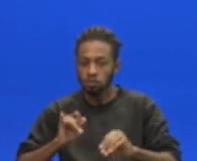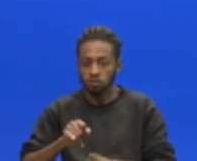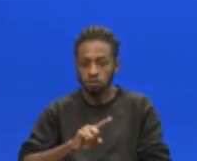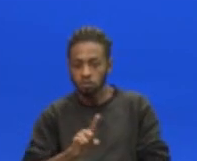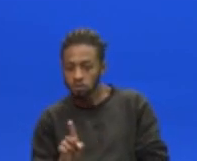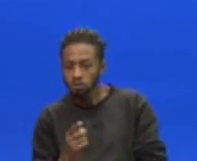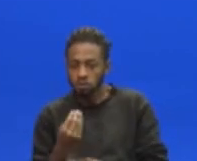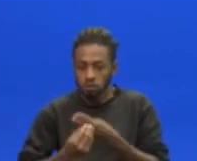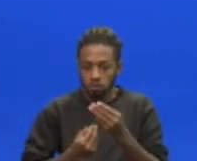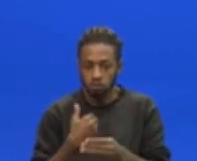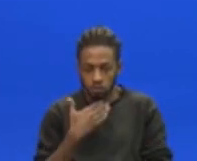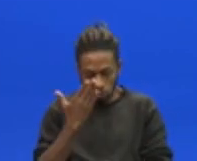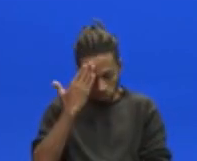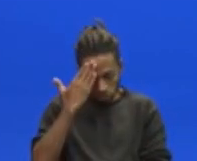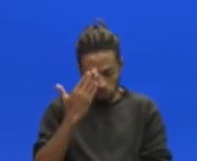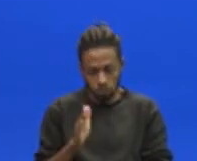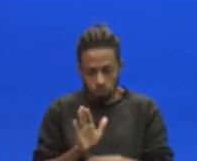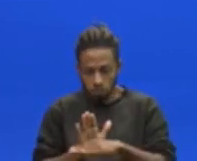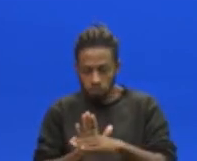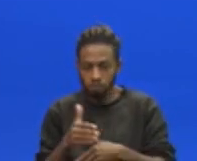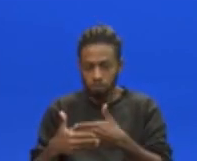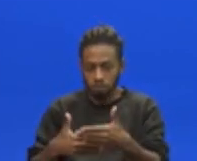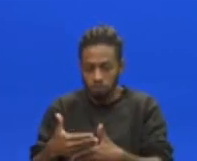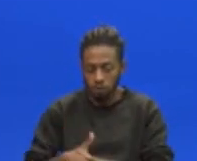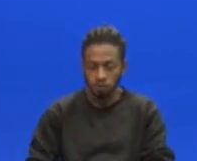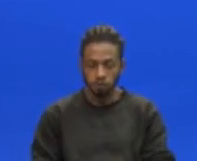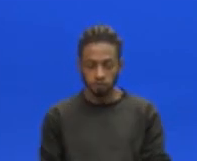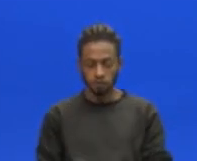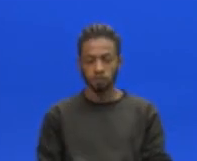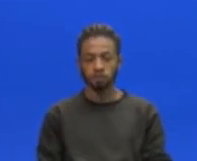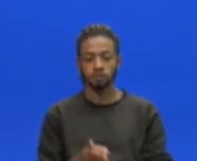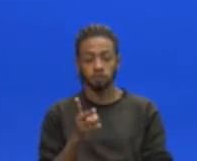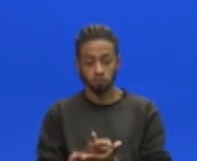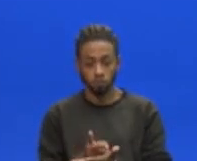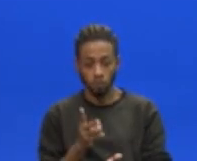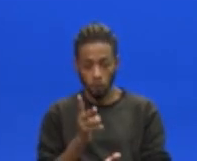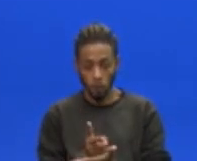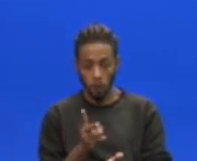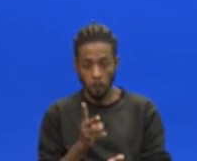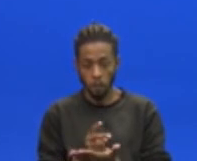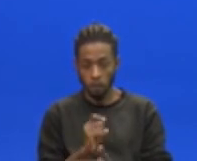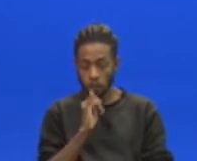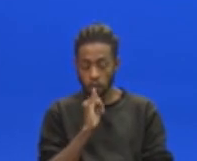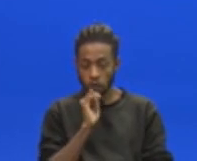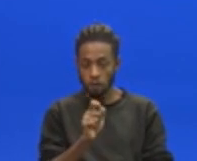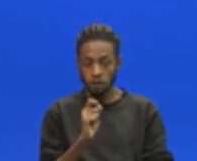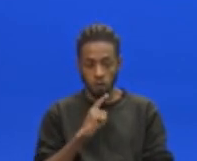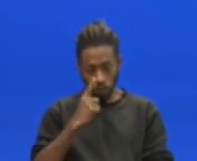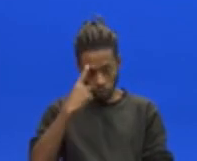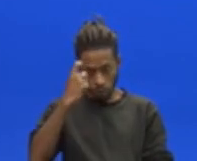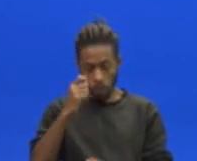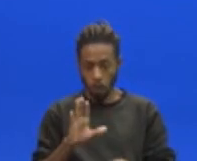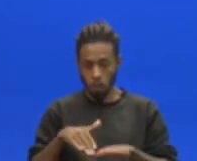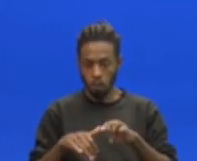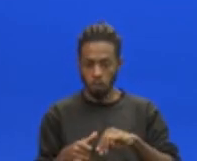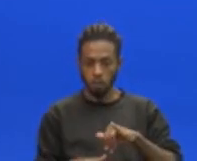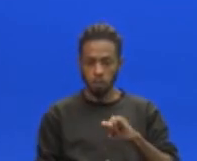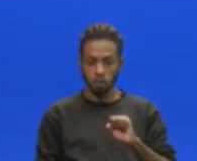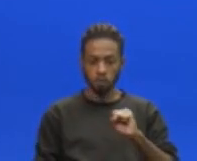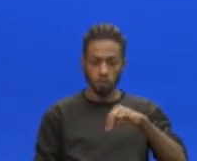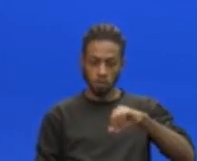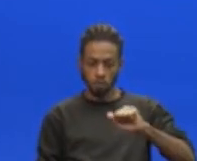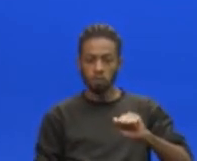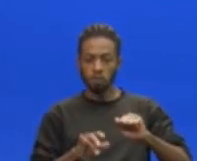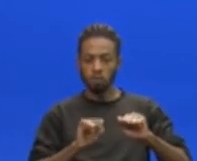como tratar ou está em vias de, né? Então, cada vez menos essa ideia de miasma, de